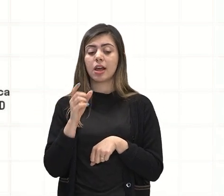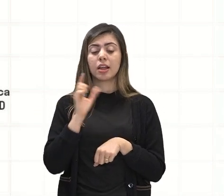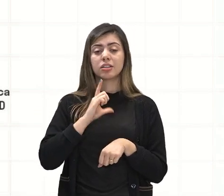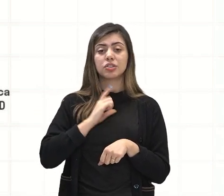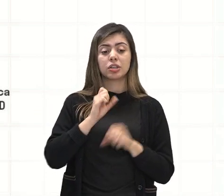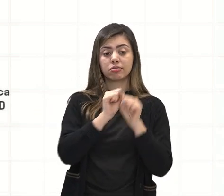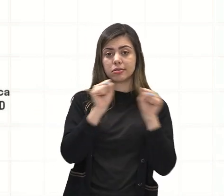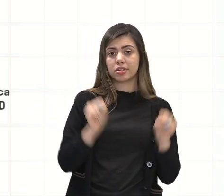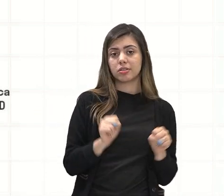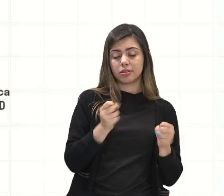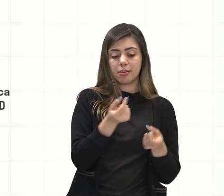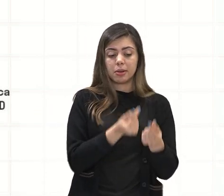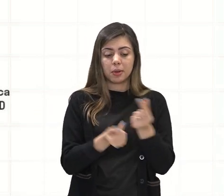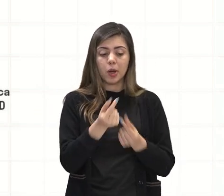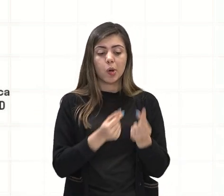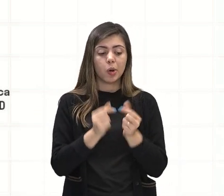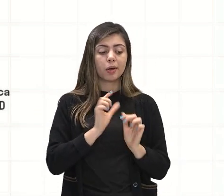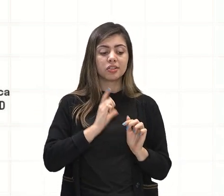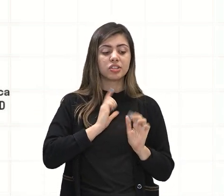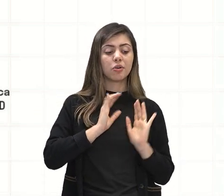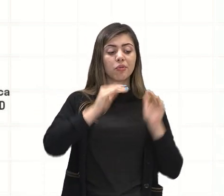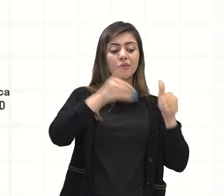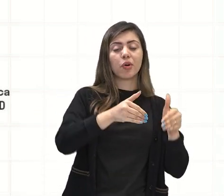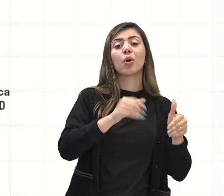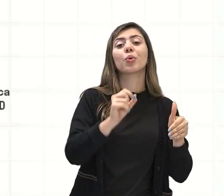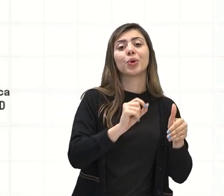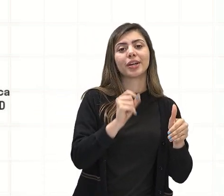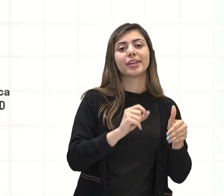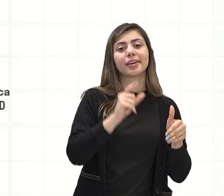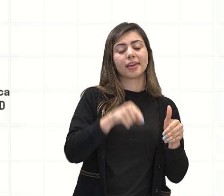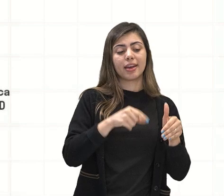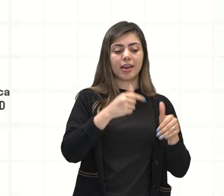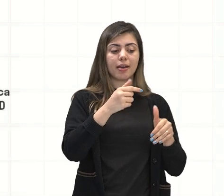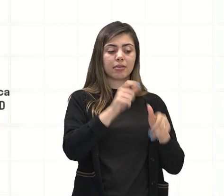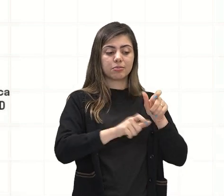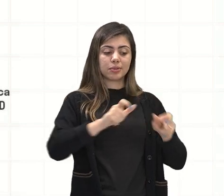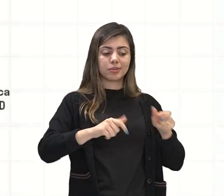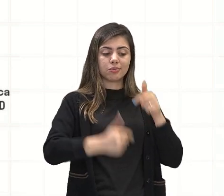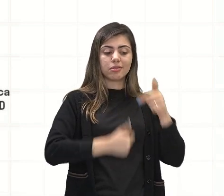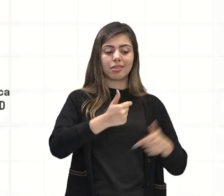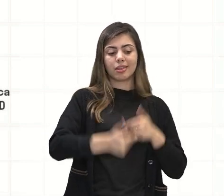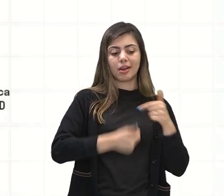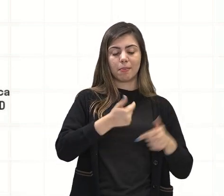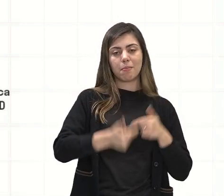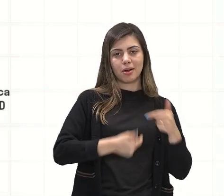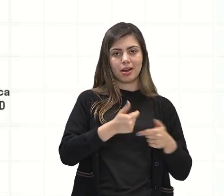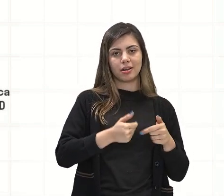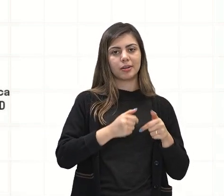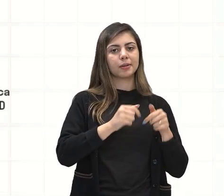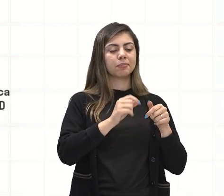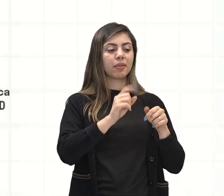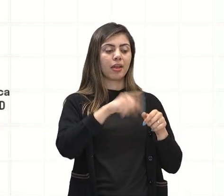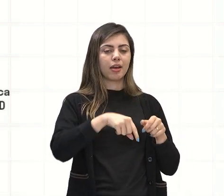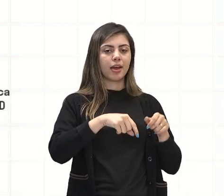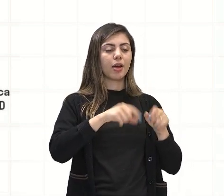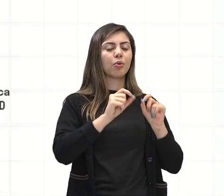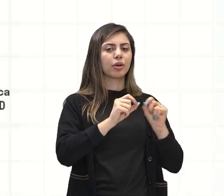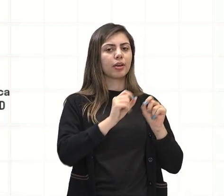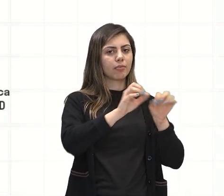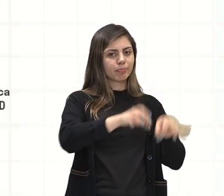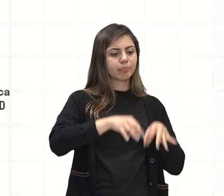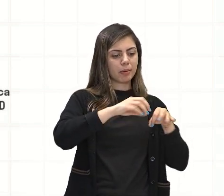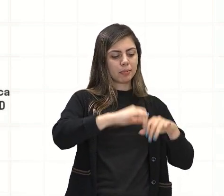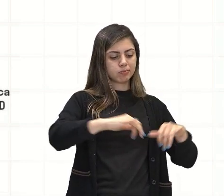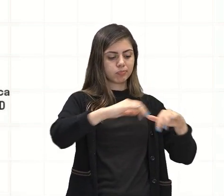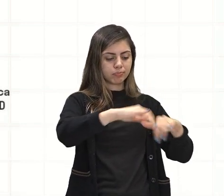economia baseada no trabalho ligado à produção agrária, de se trabalhar a